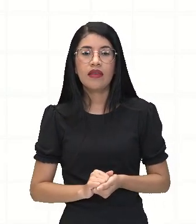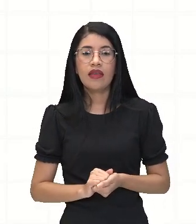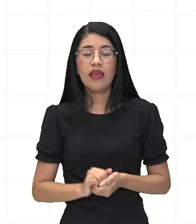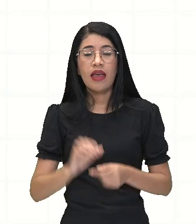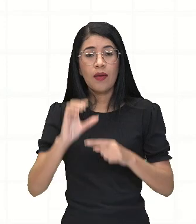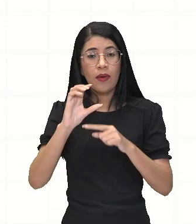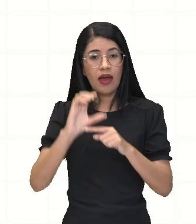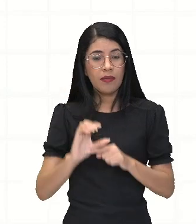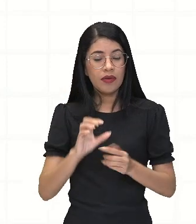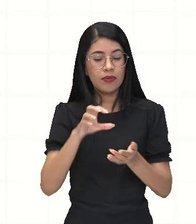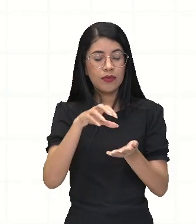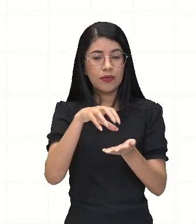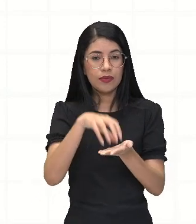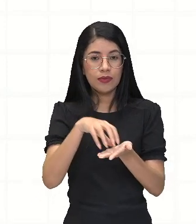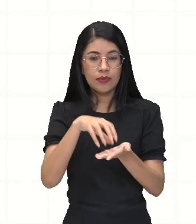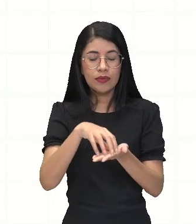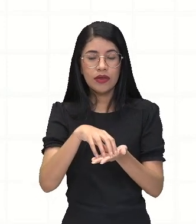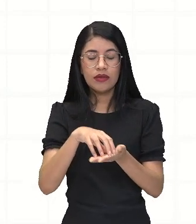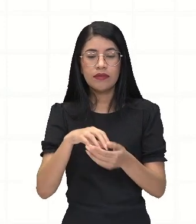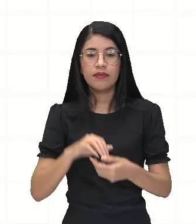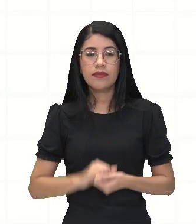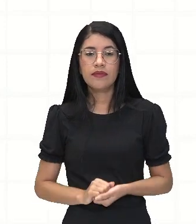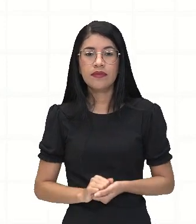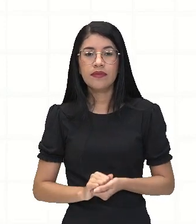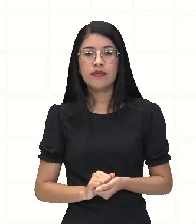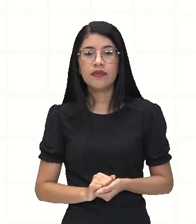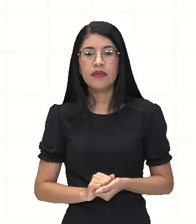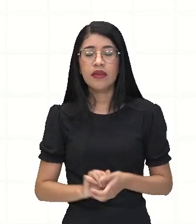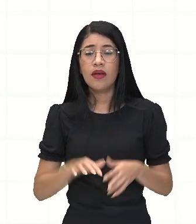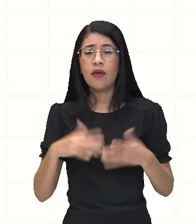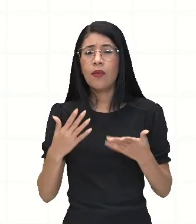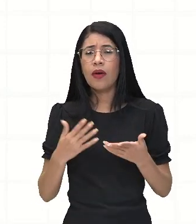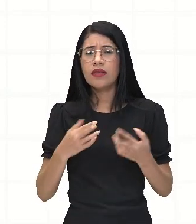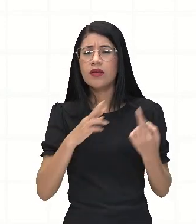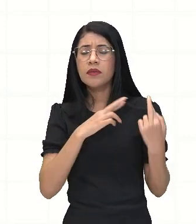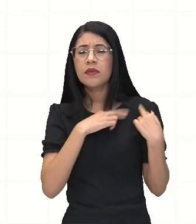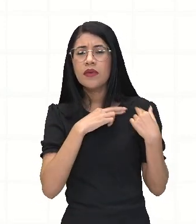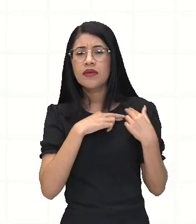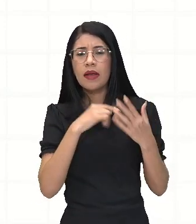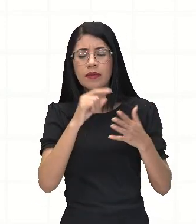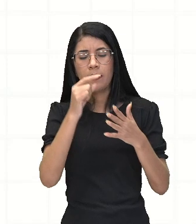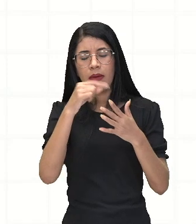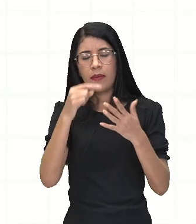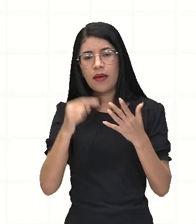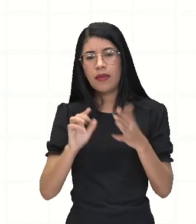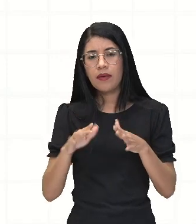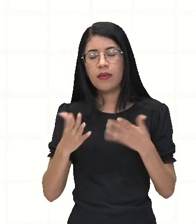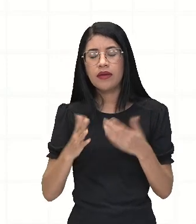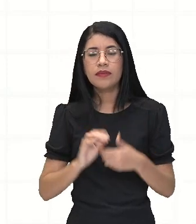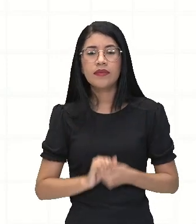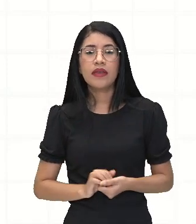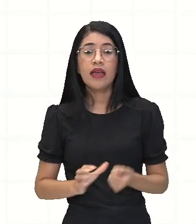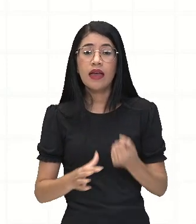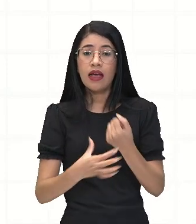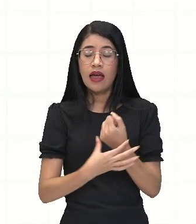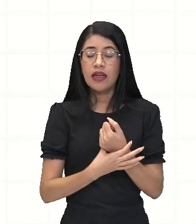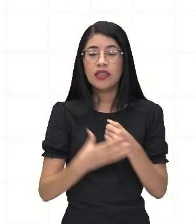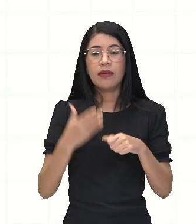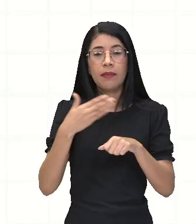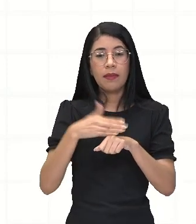de aldeia. Então, quais são as atribuições dos capitães de aldeia? Garantir e executar